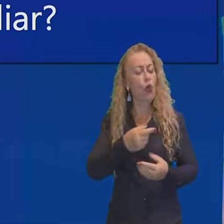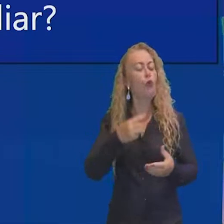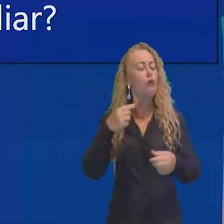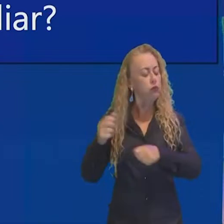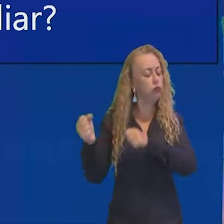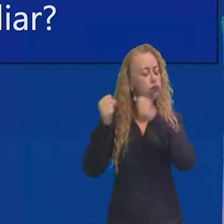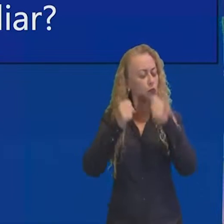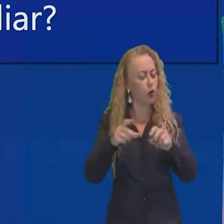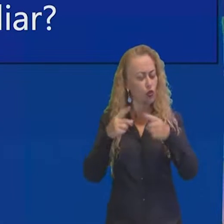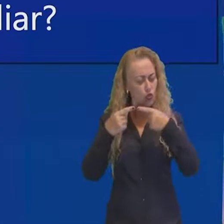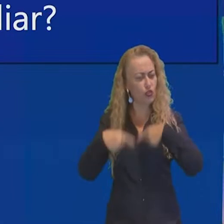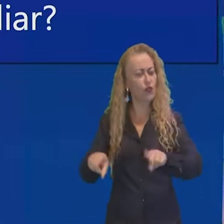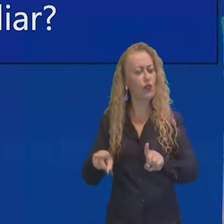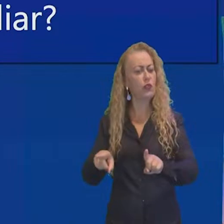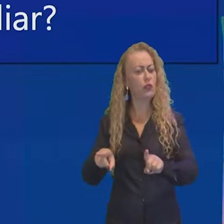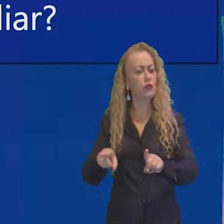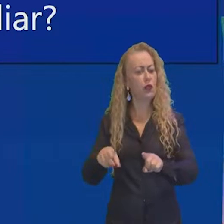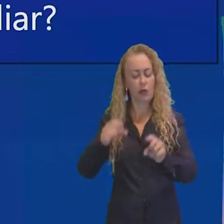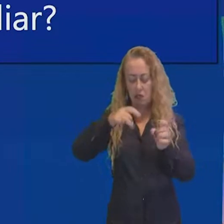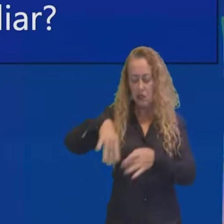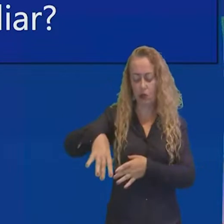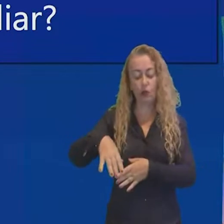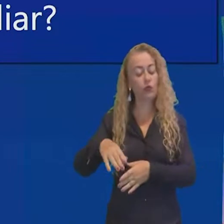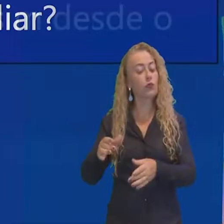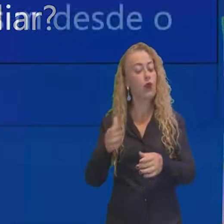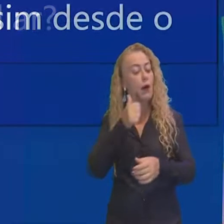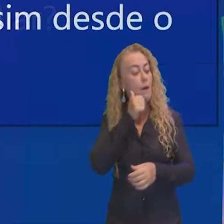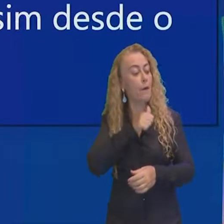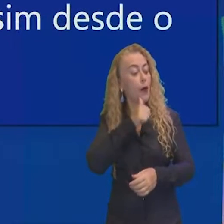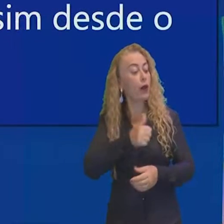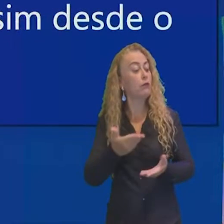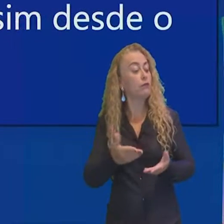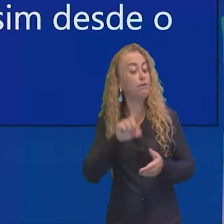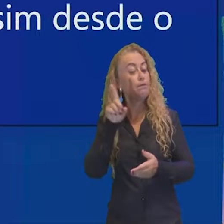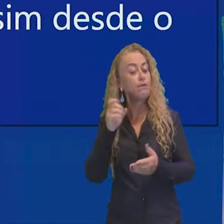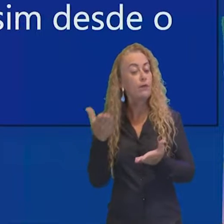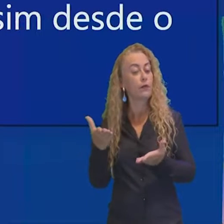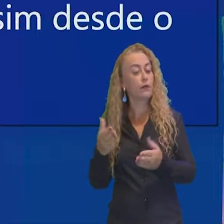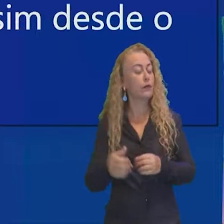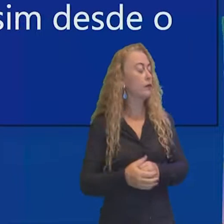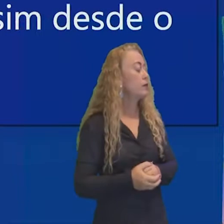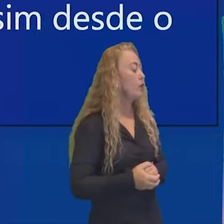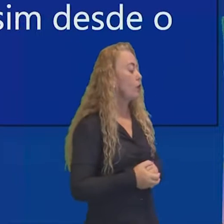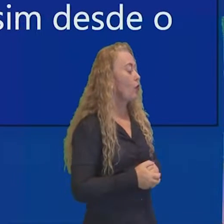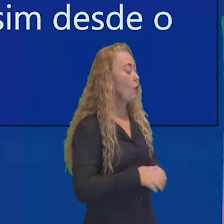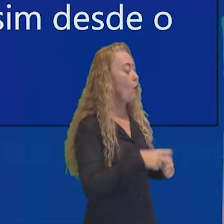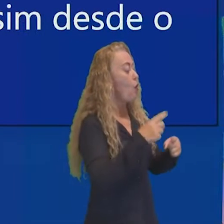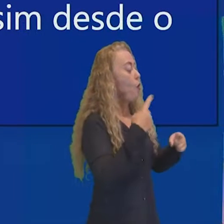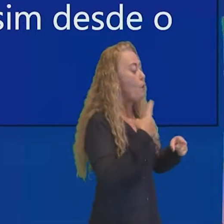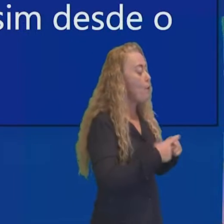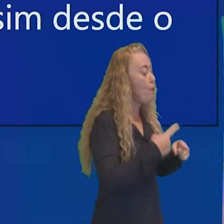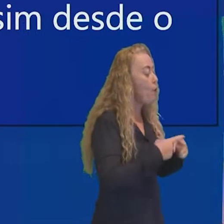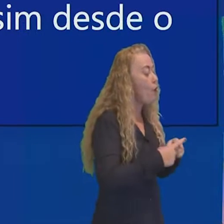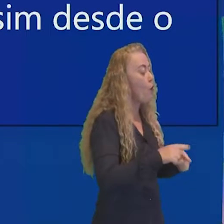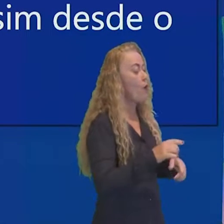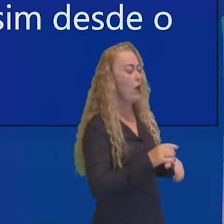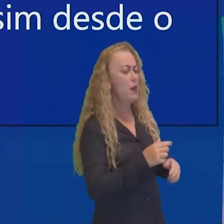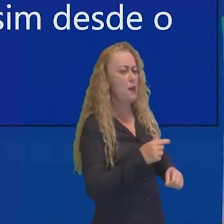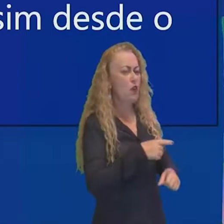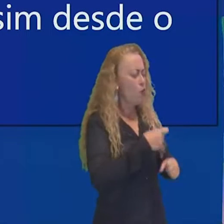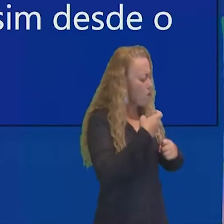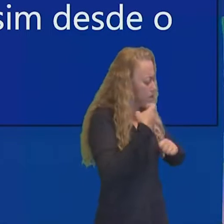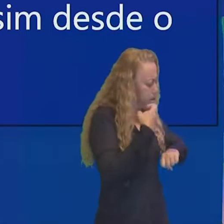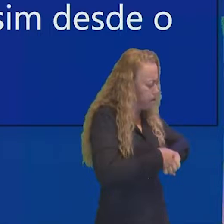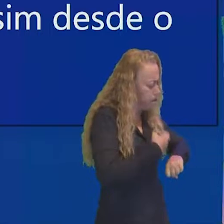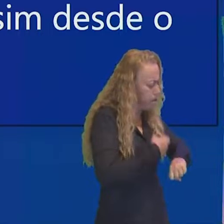divórcio e repudiar a mulher? Jesus respondeu: foi por causa da dureza do coração de vocês